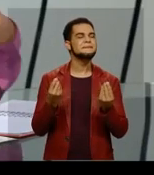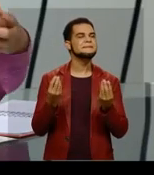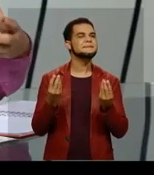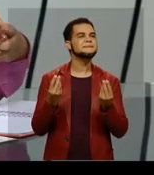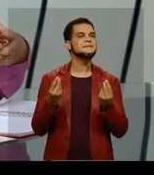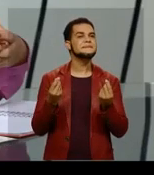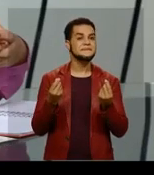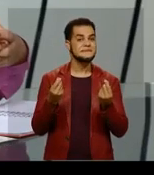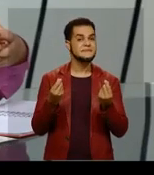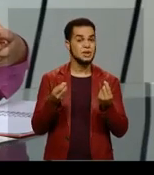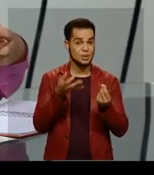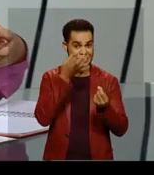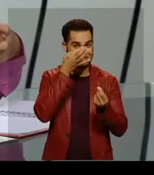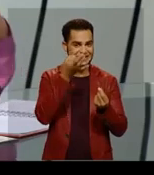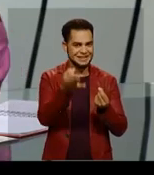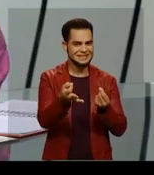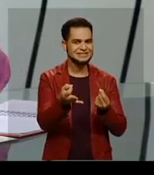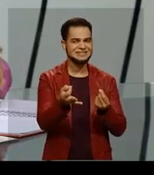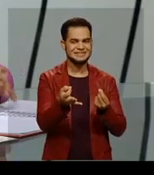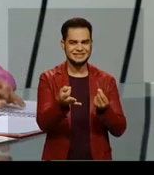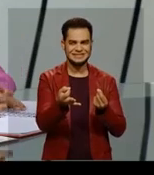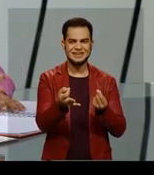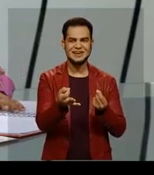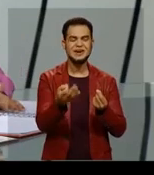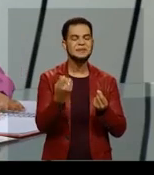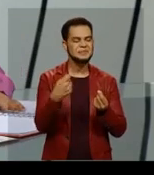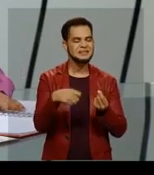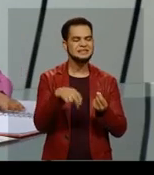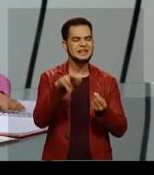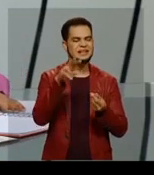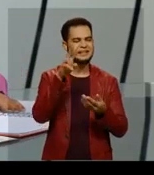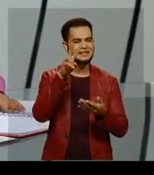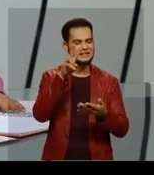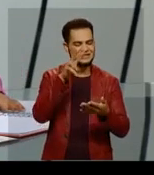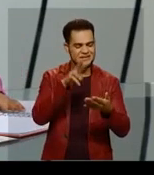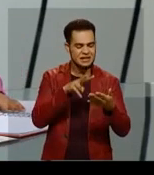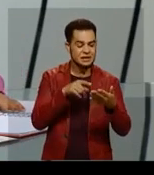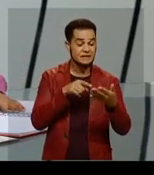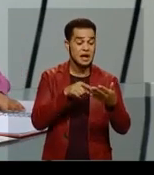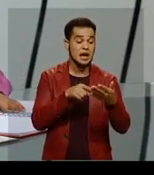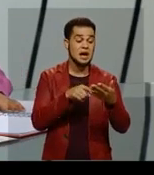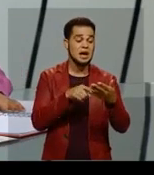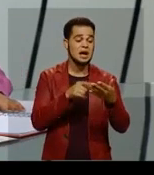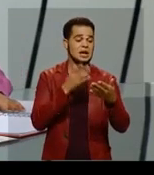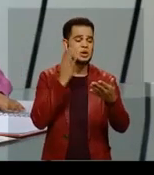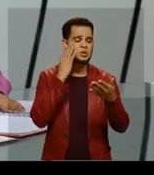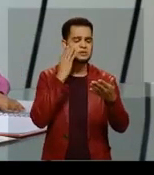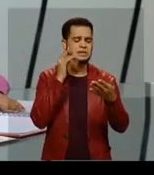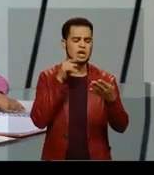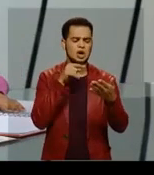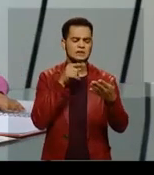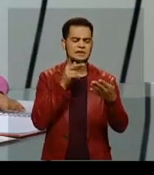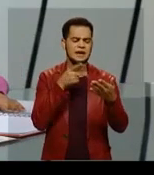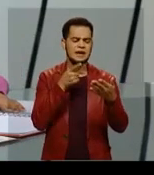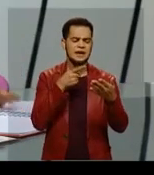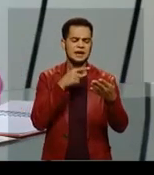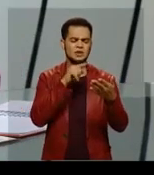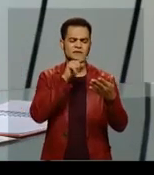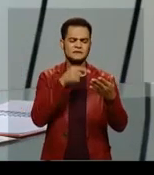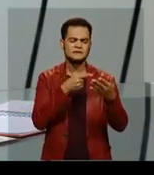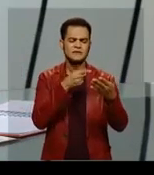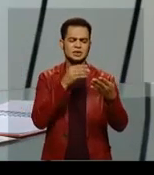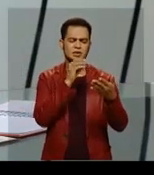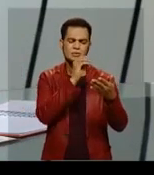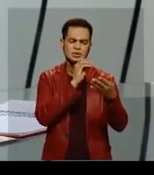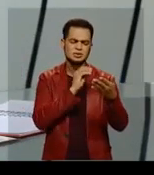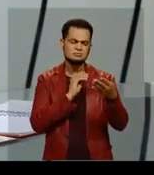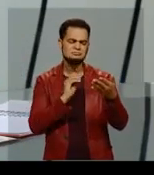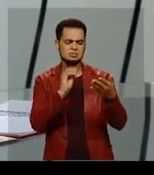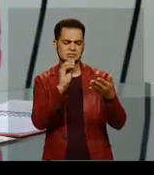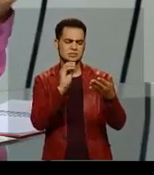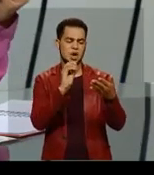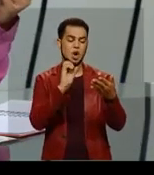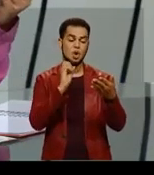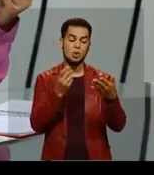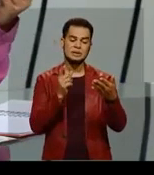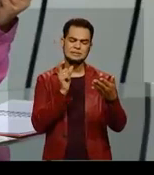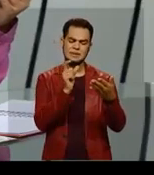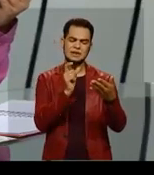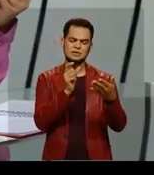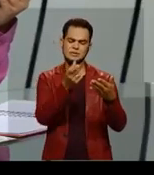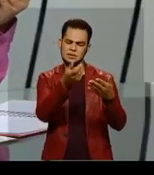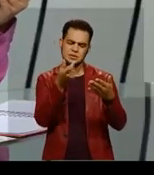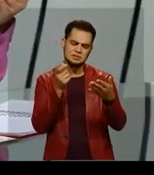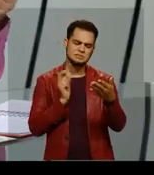com essa atenção, né, em ler e falar, eu posso mudar a vírgula, ou eu posso mudar a palavra de